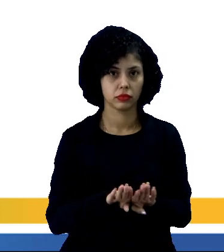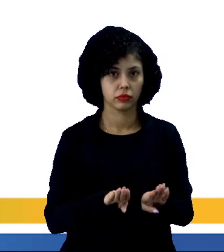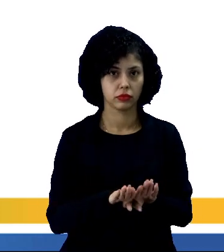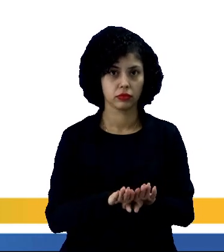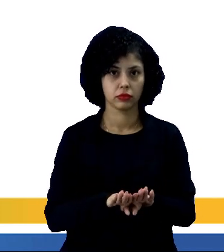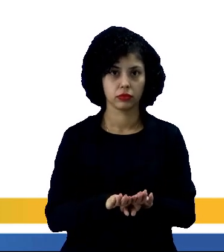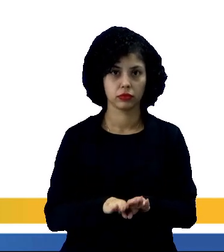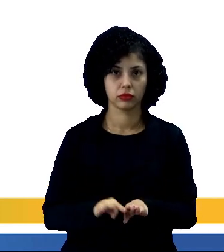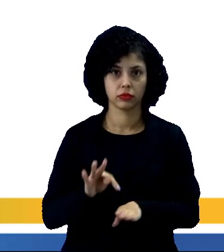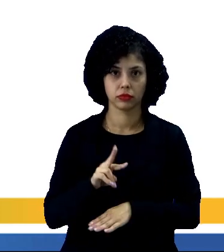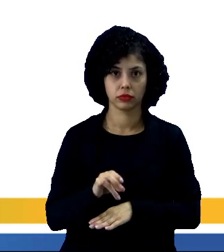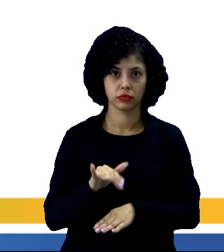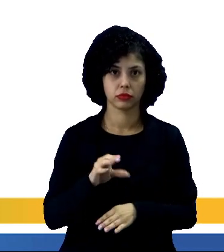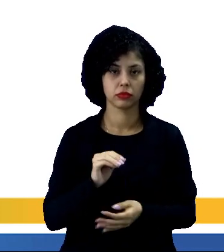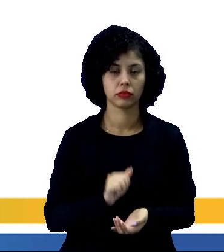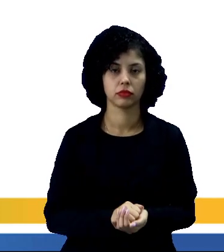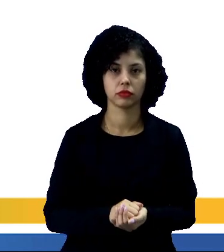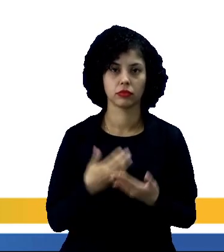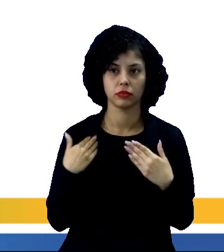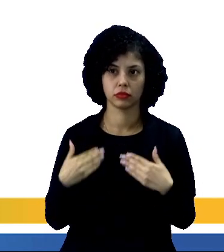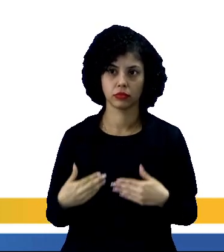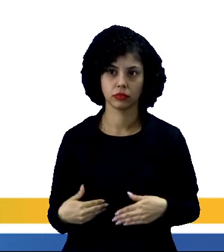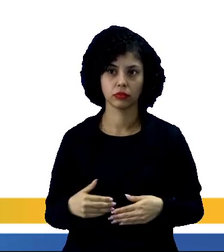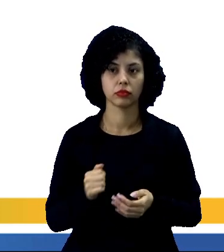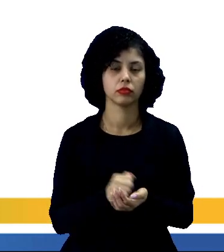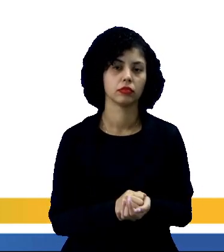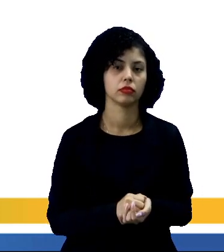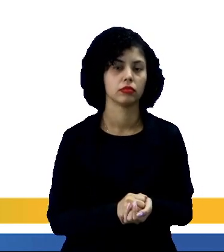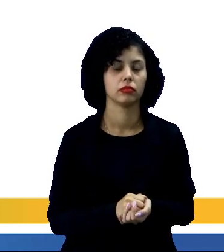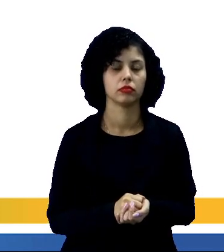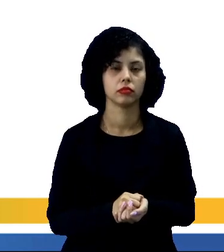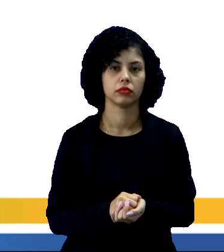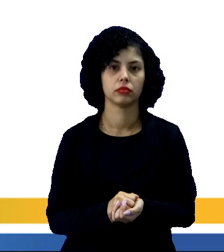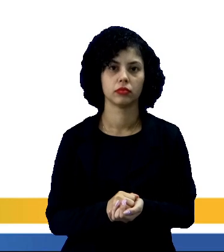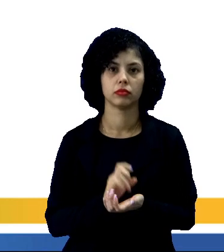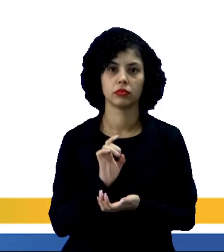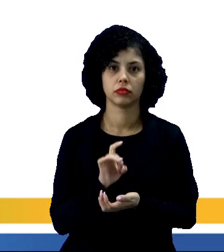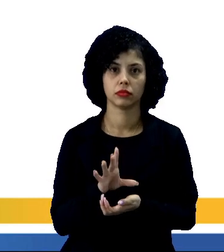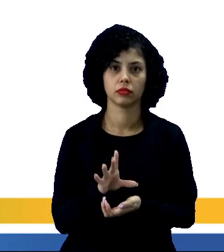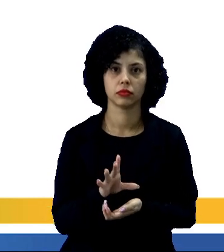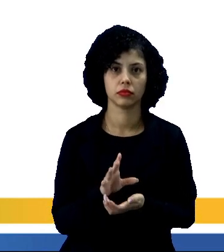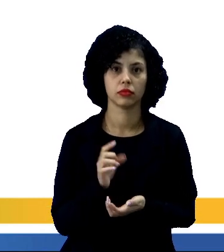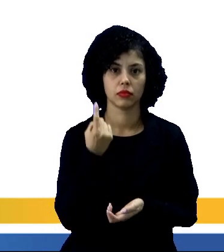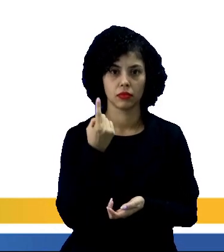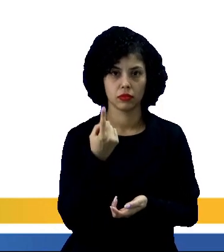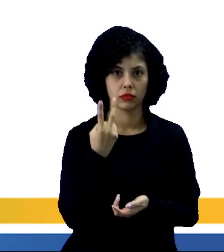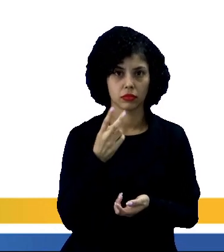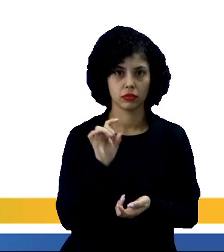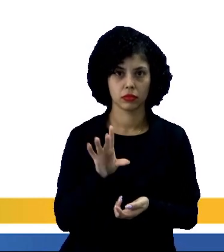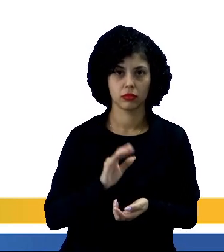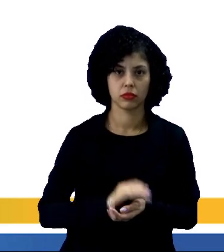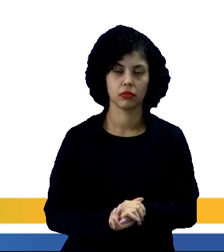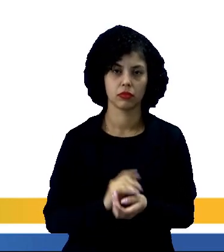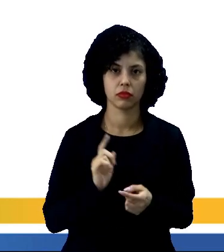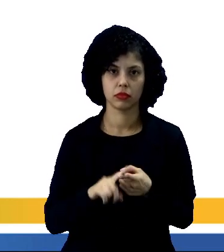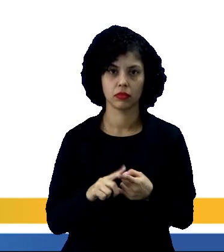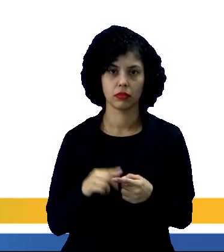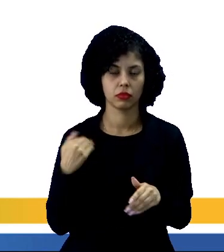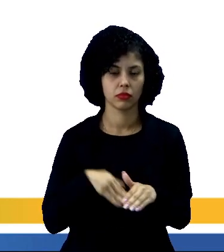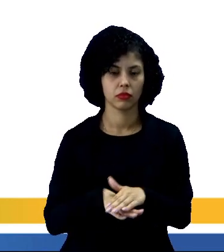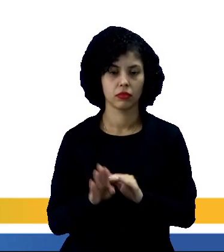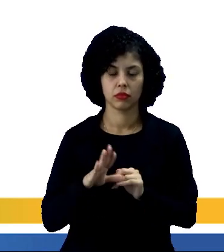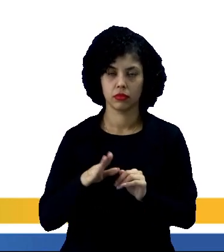tamanho físico, como eu disse aqui a pianola, né? Que ela só podia tocar uma ou duas músicas, porque não